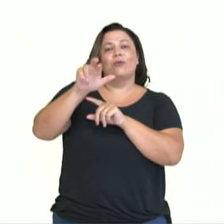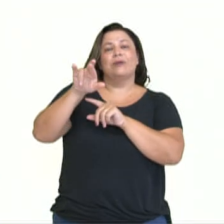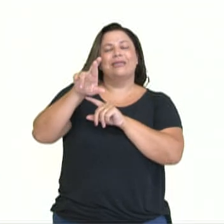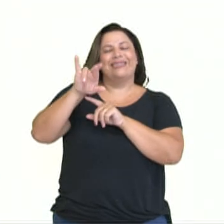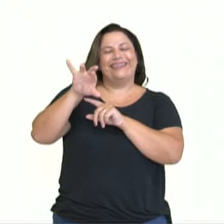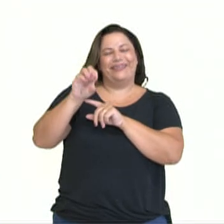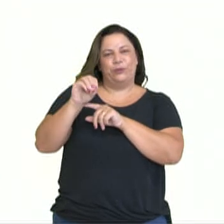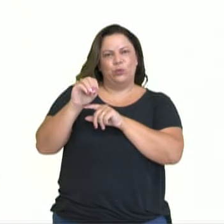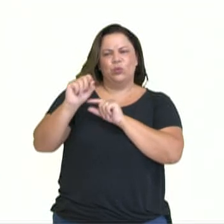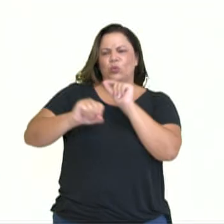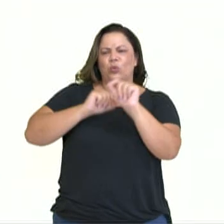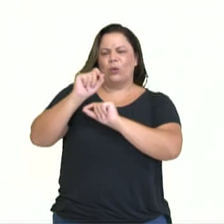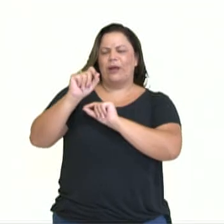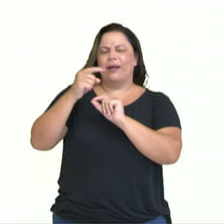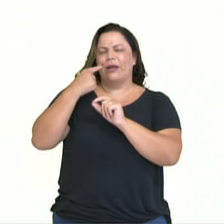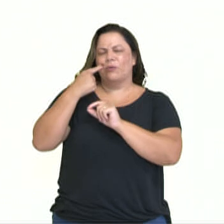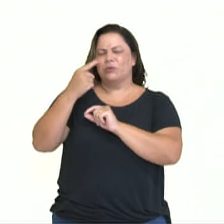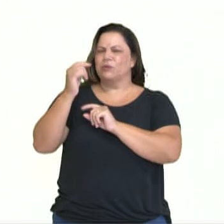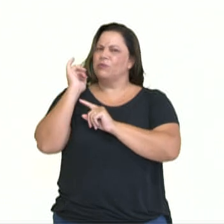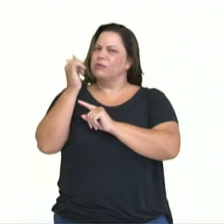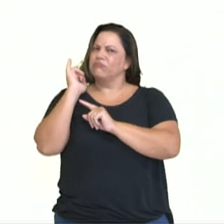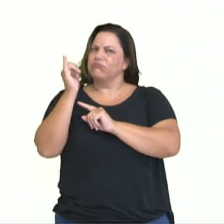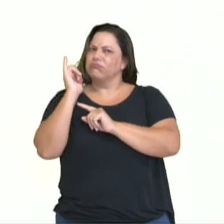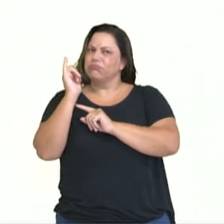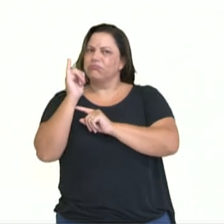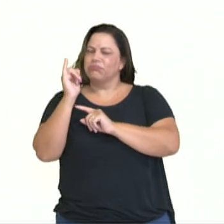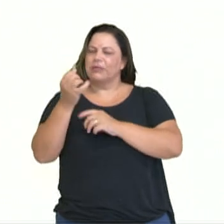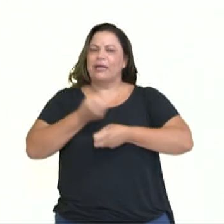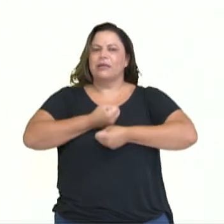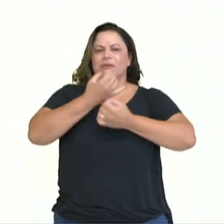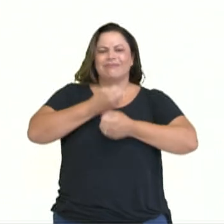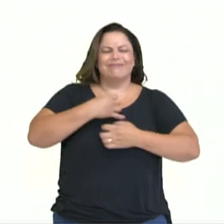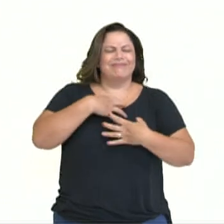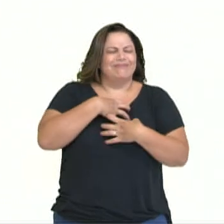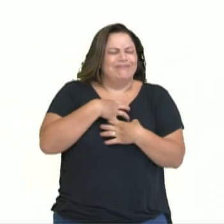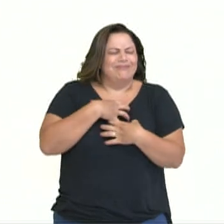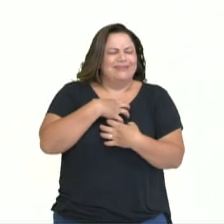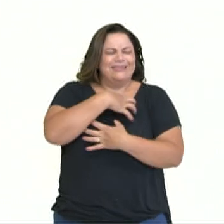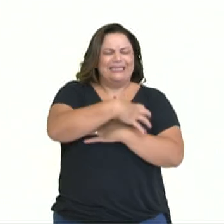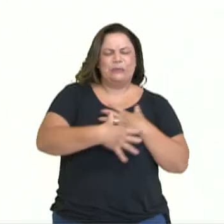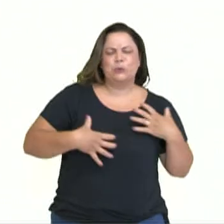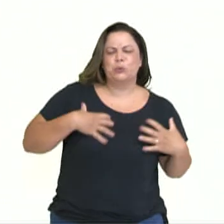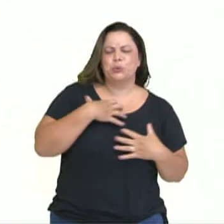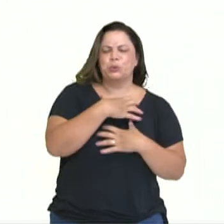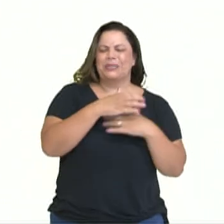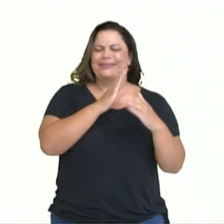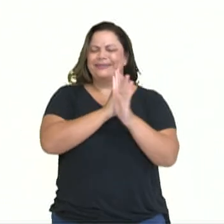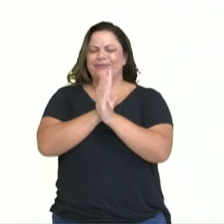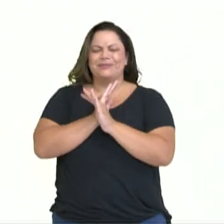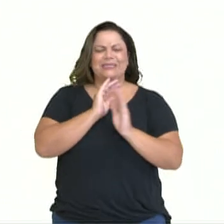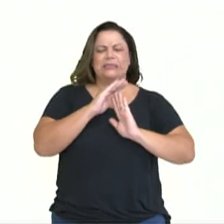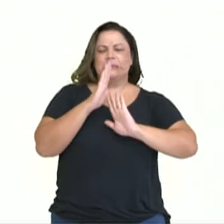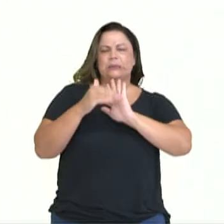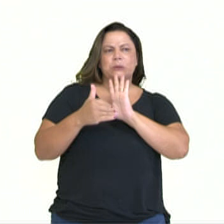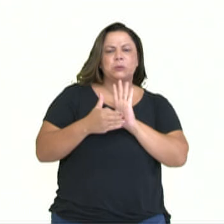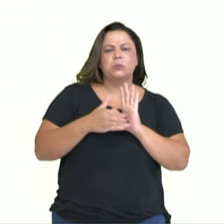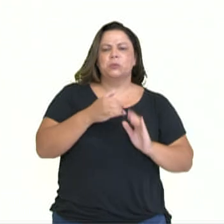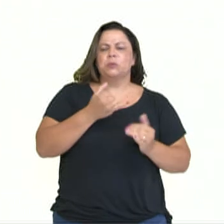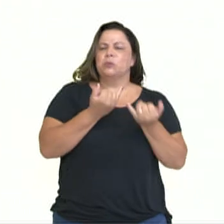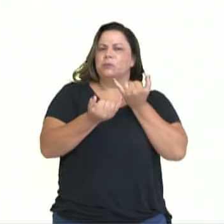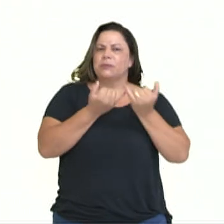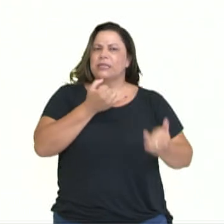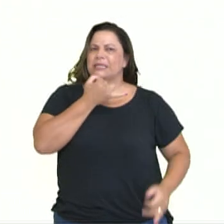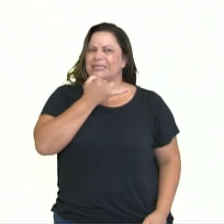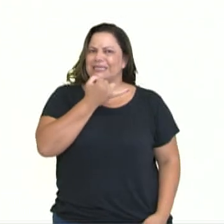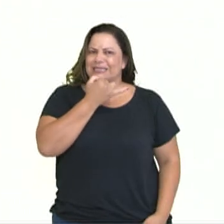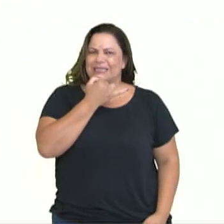narrador do poema, tá bom? Então, o eu lírico se sente angustiado, perdido, e tudo parece incerto e triste, pois guarda